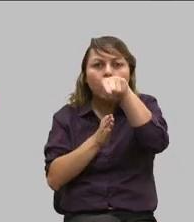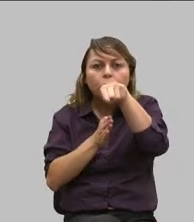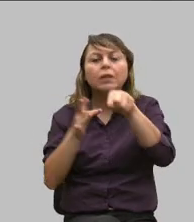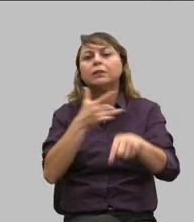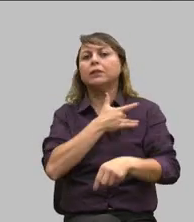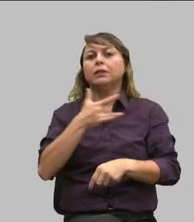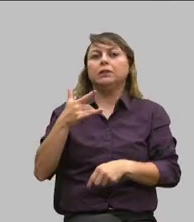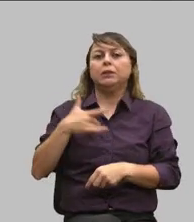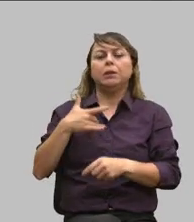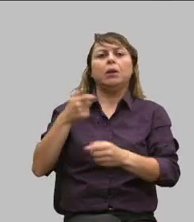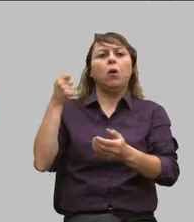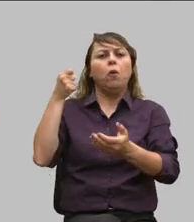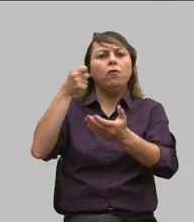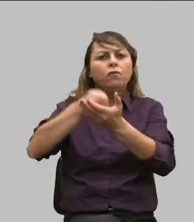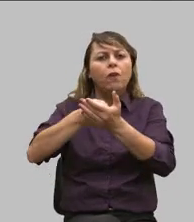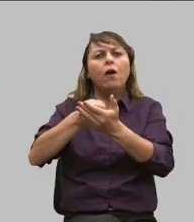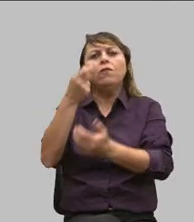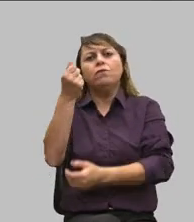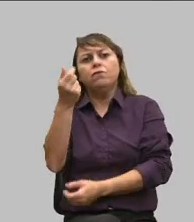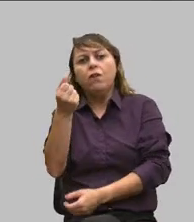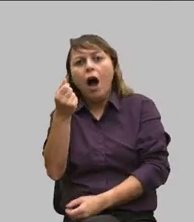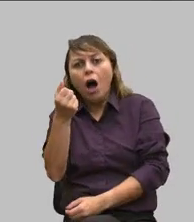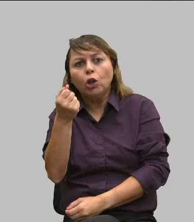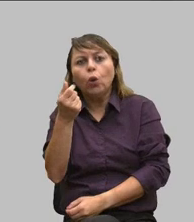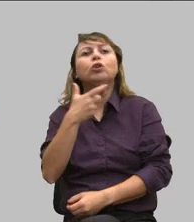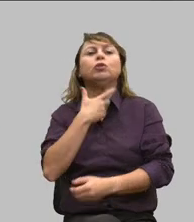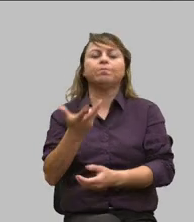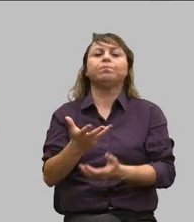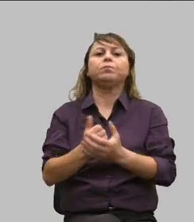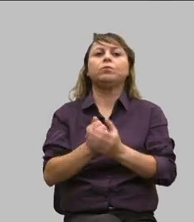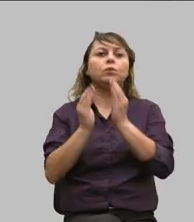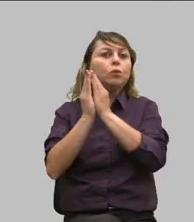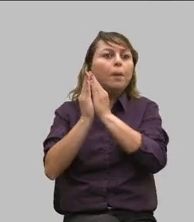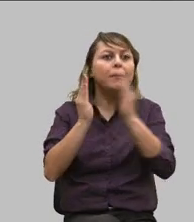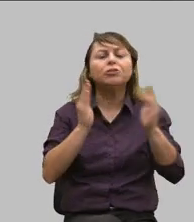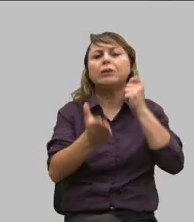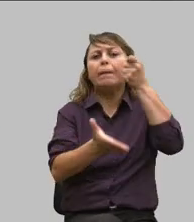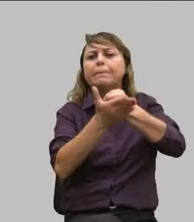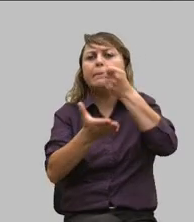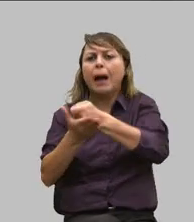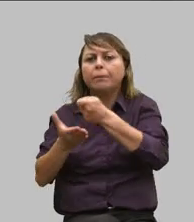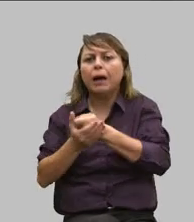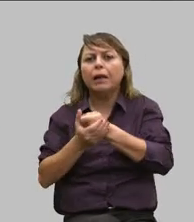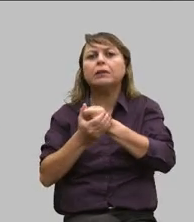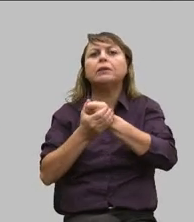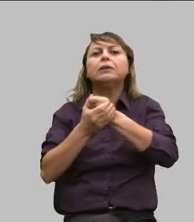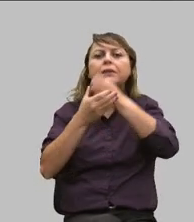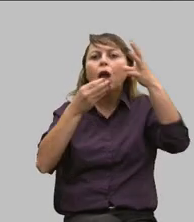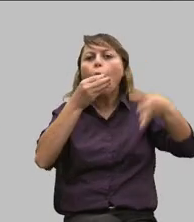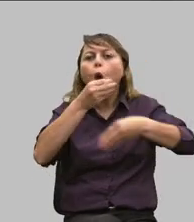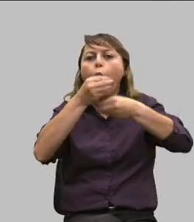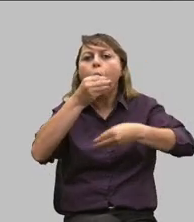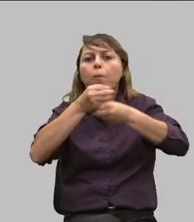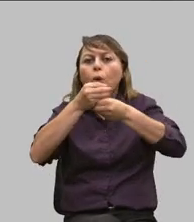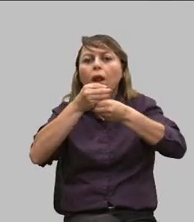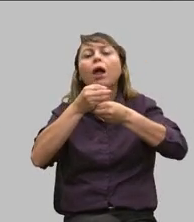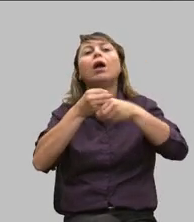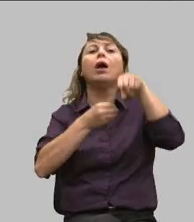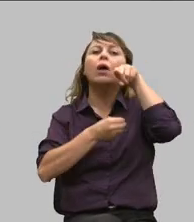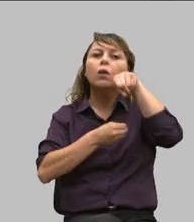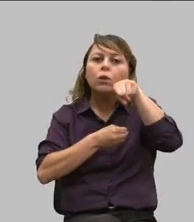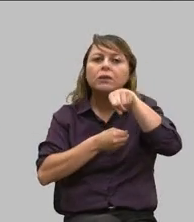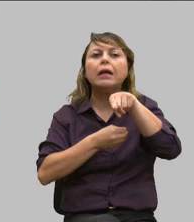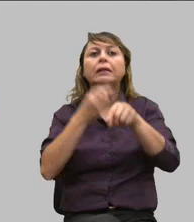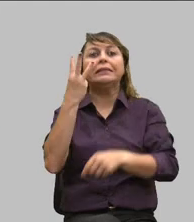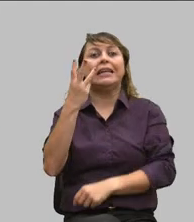valor SUS Quanto que é o valor de mercado e quanto que a gente tá né pagando então a gente tá incorporando dentro desse serviço aproximadamente R